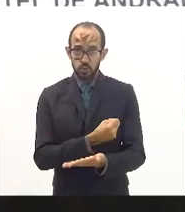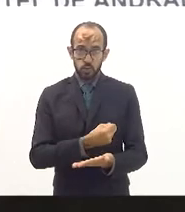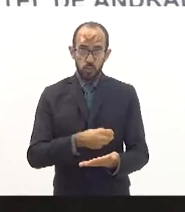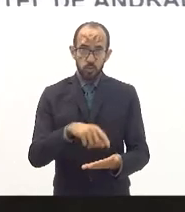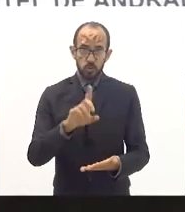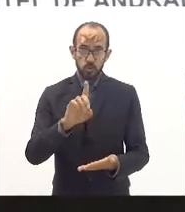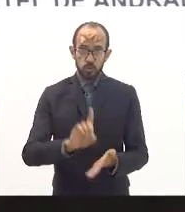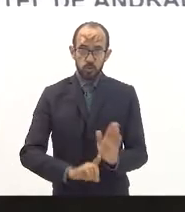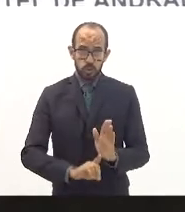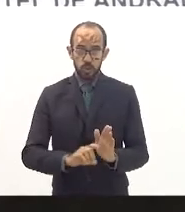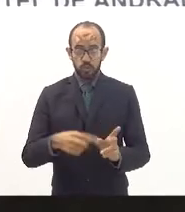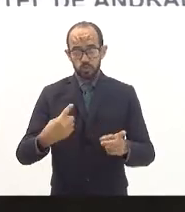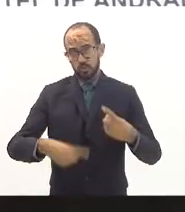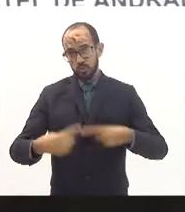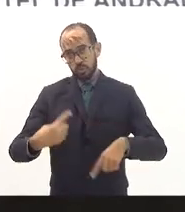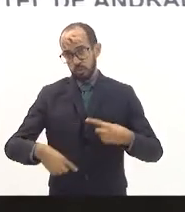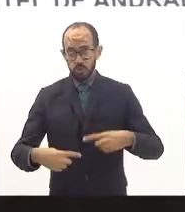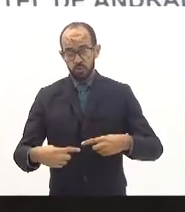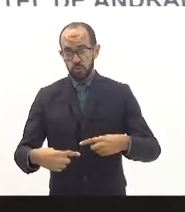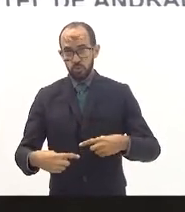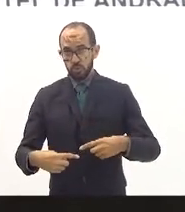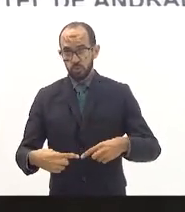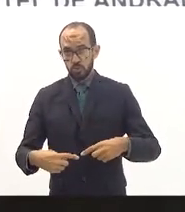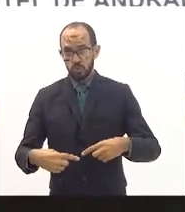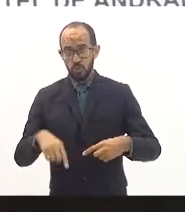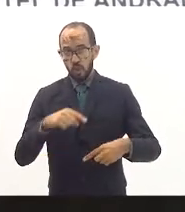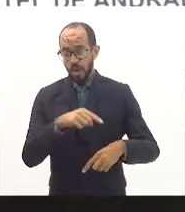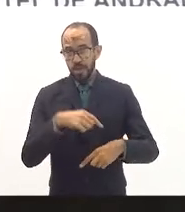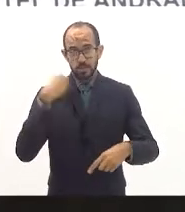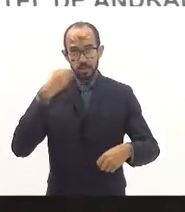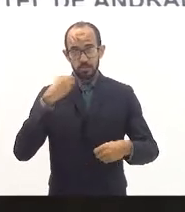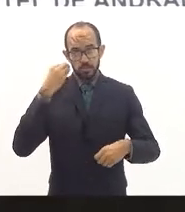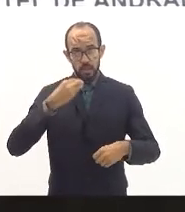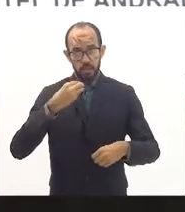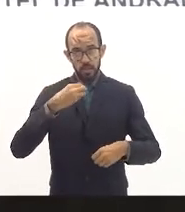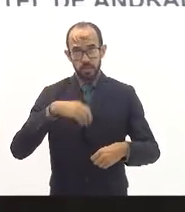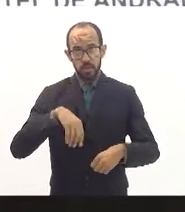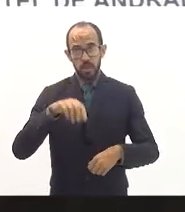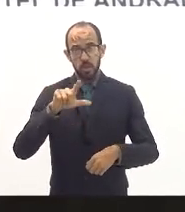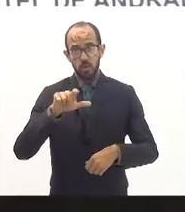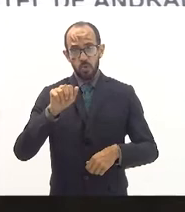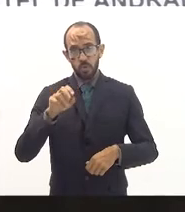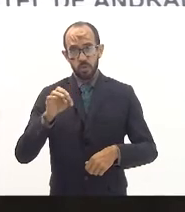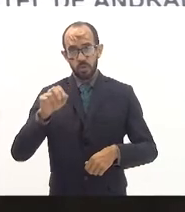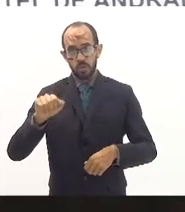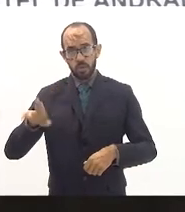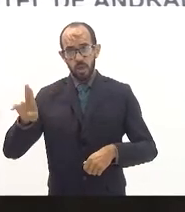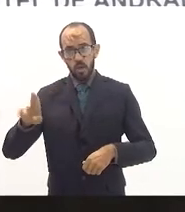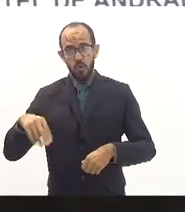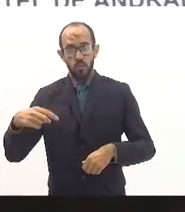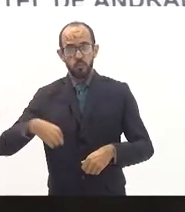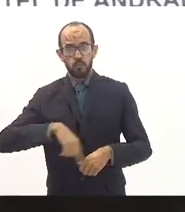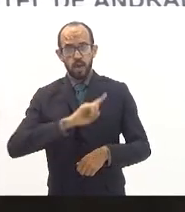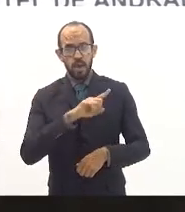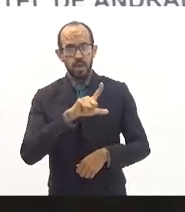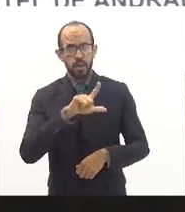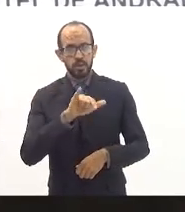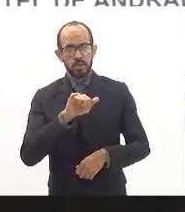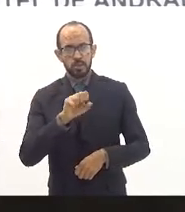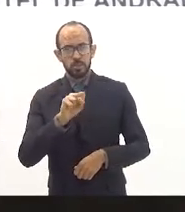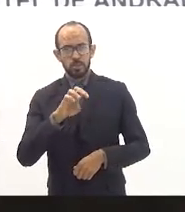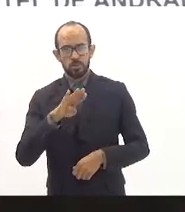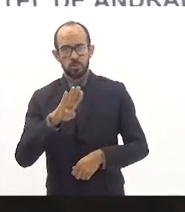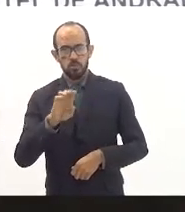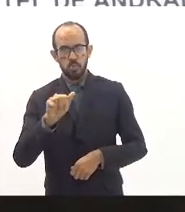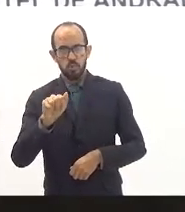10 anos. Com tal bagagem política, Dutel chega à capital portuguesa para, ao